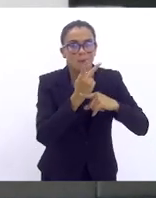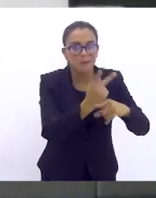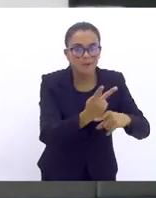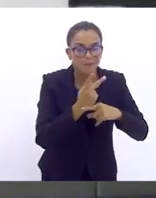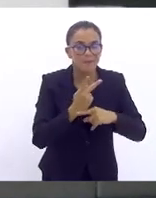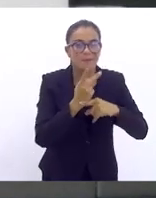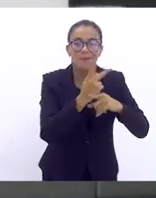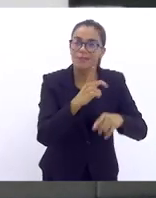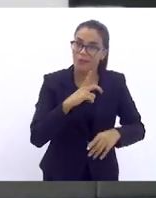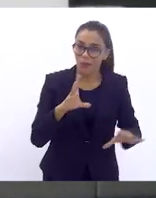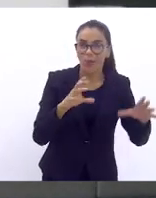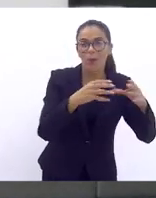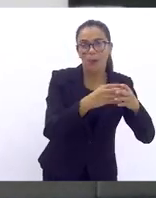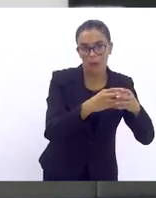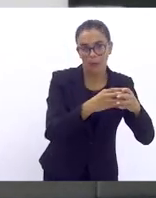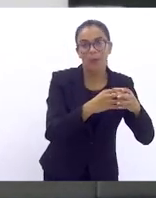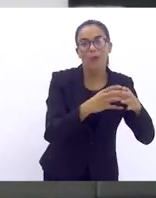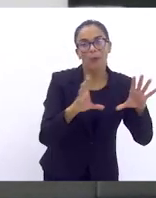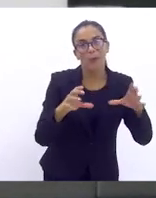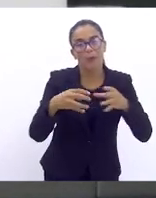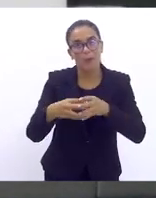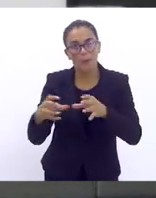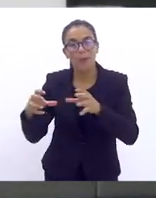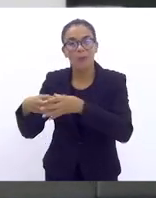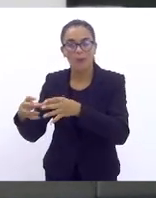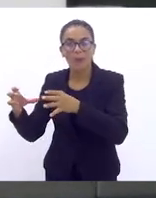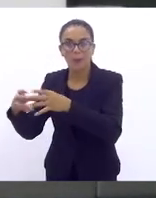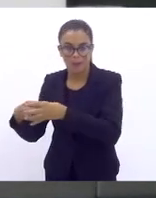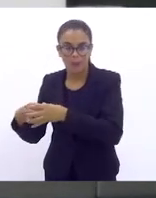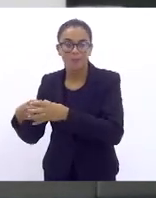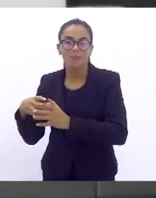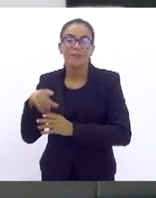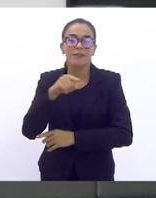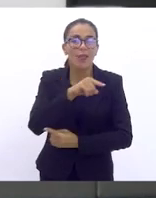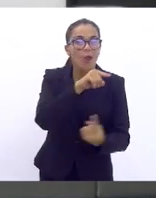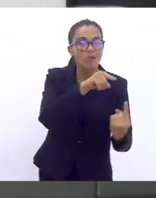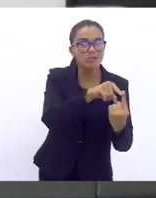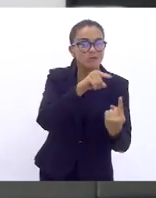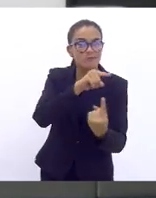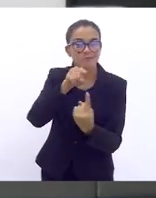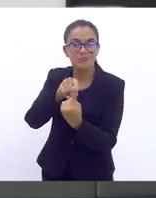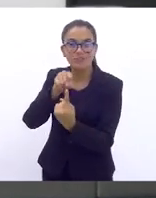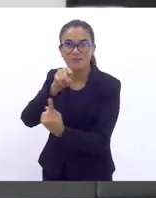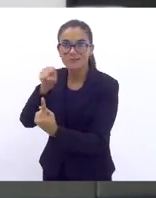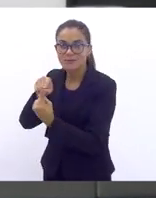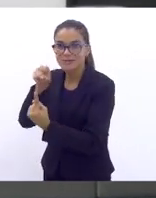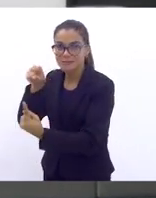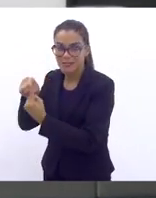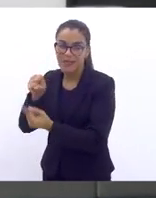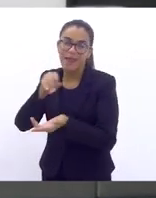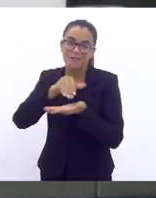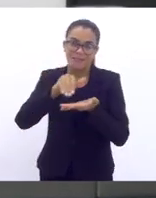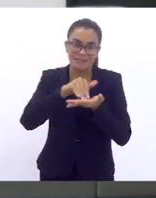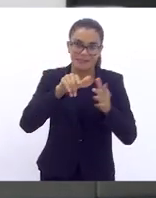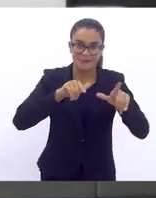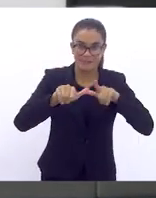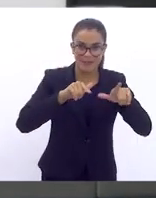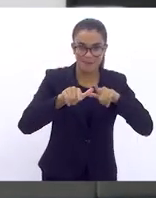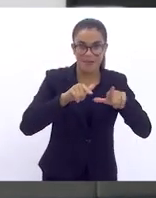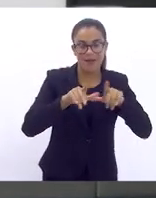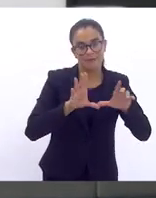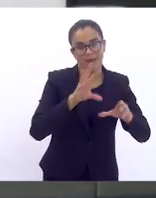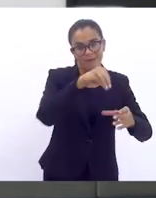grupos por cada complexo econômico que tem a ver com as missões que vão da Secretaria de Trabalho que acho que tá em todas